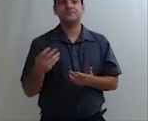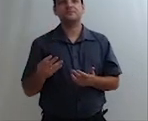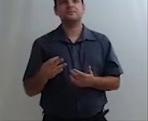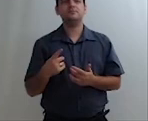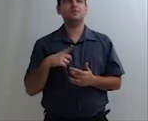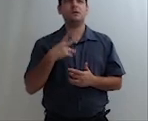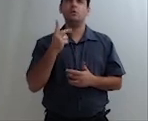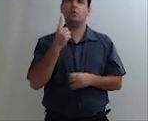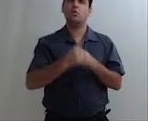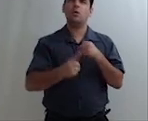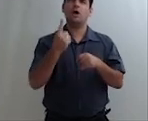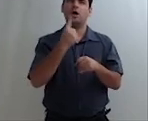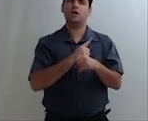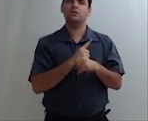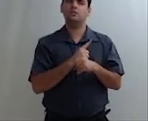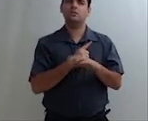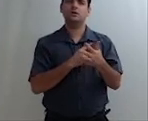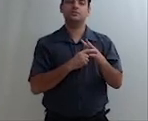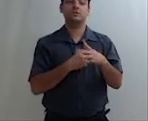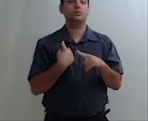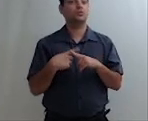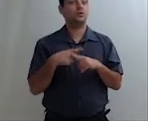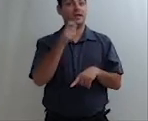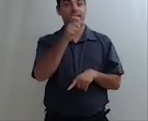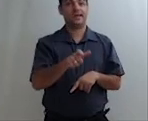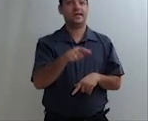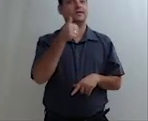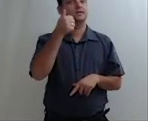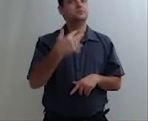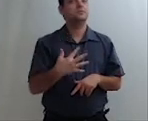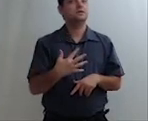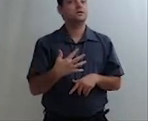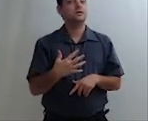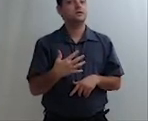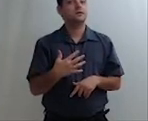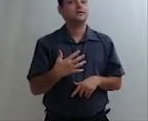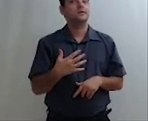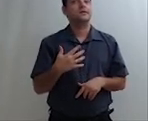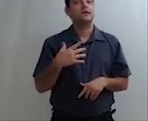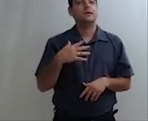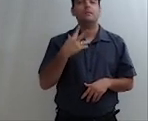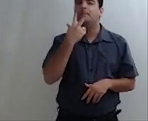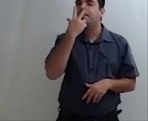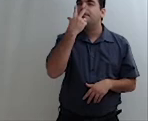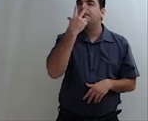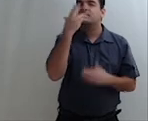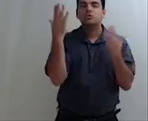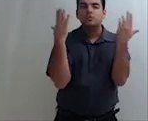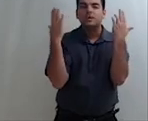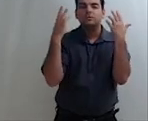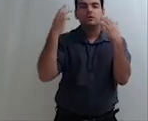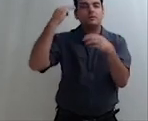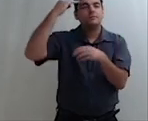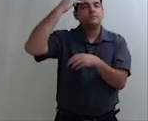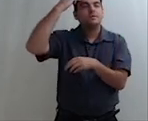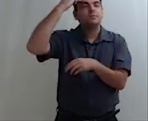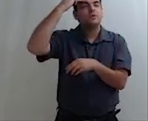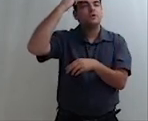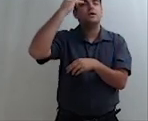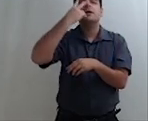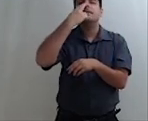ano quando ela explica que a memória funciona com pequenos arquivos quase como caixinhas para cada